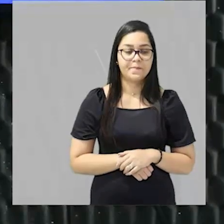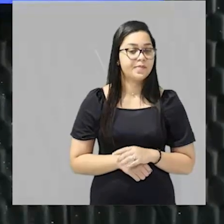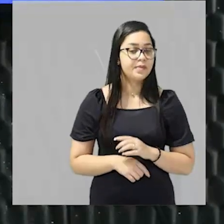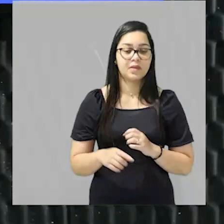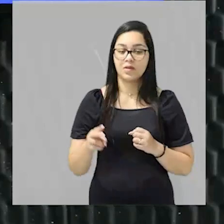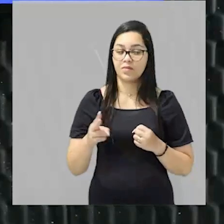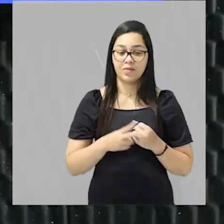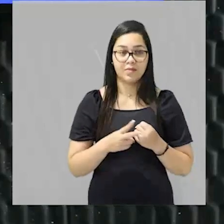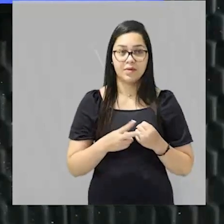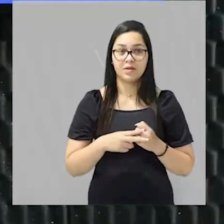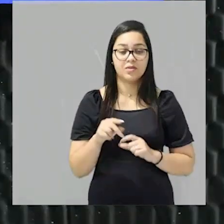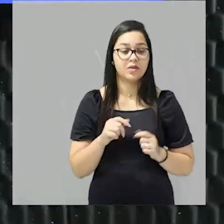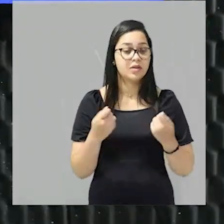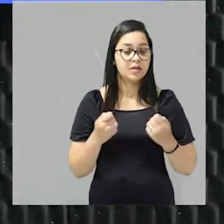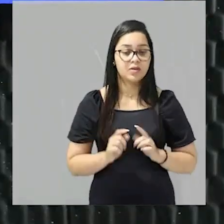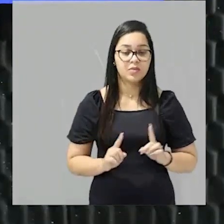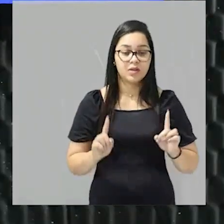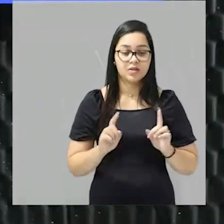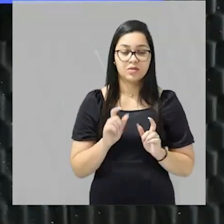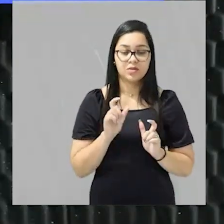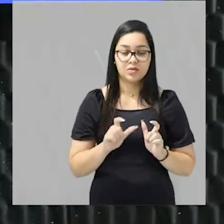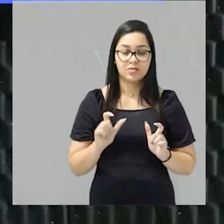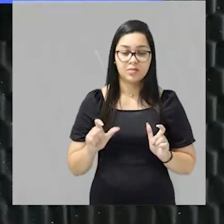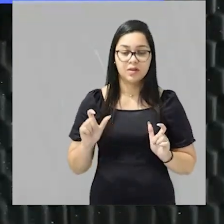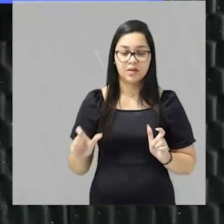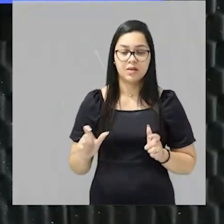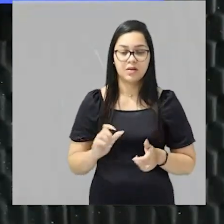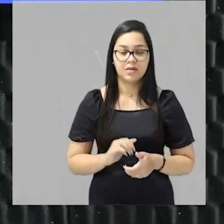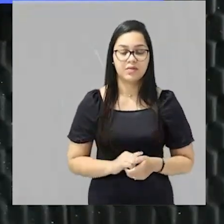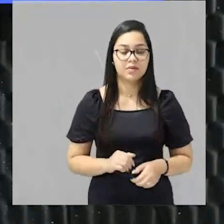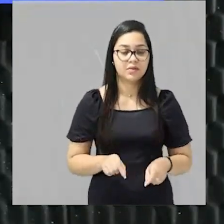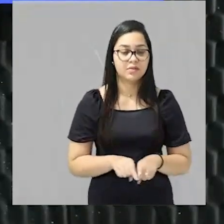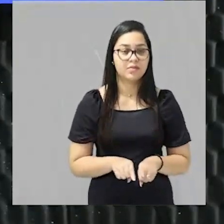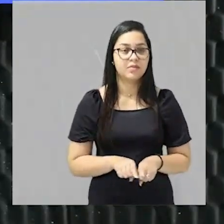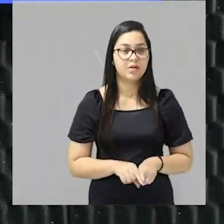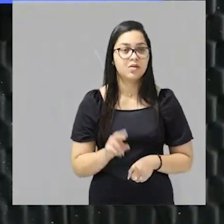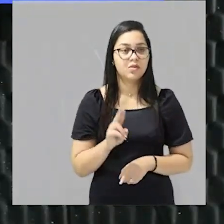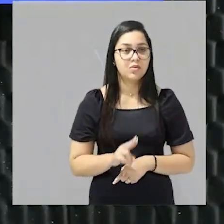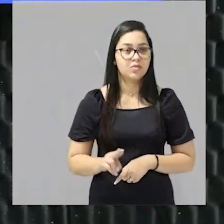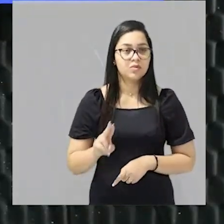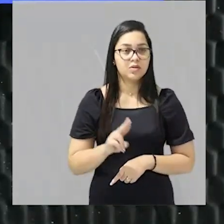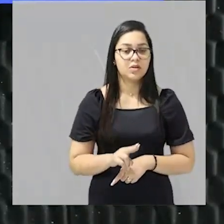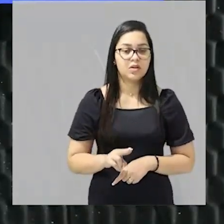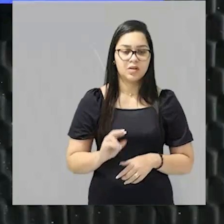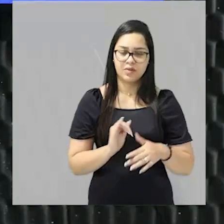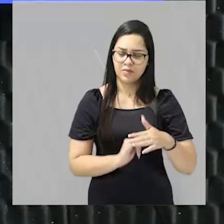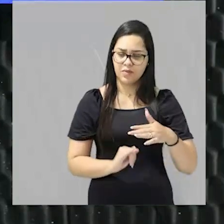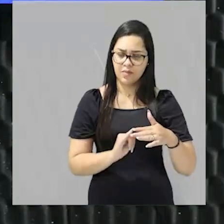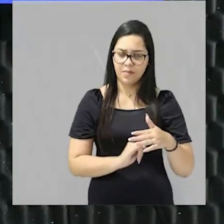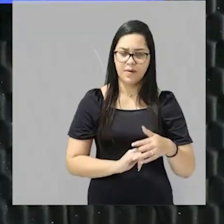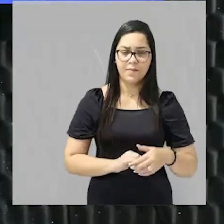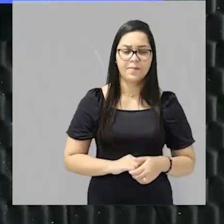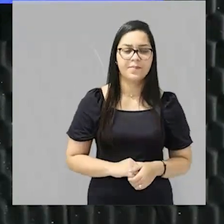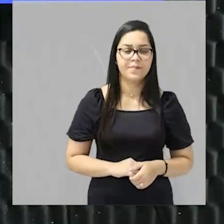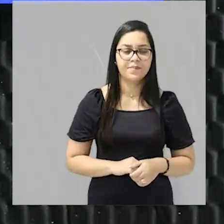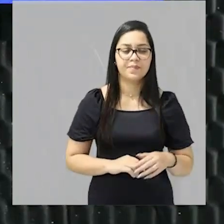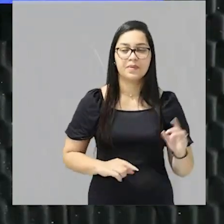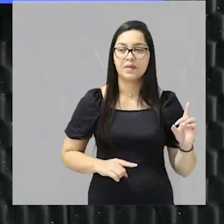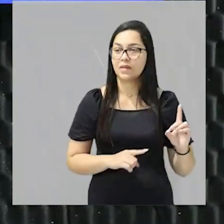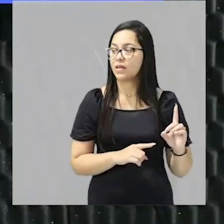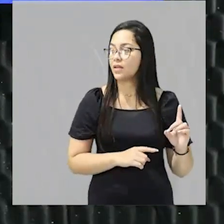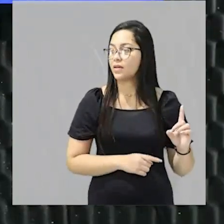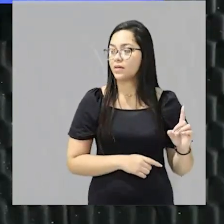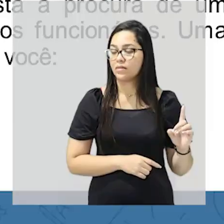para trabalhar concordância, regência, usar bem as palavras, entender de sinônimos, tá bom? Então, letra